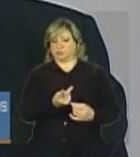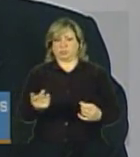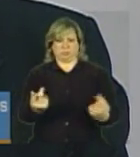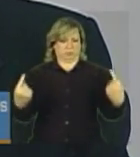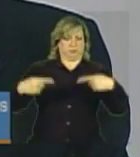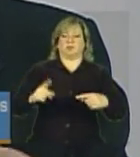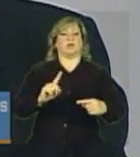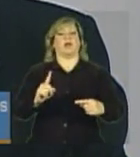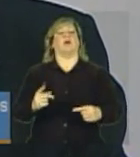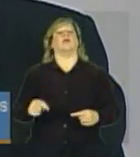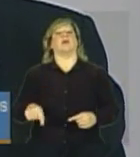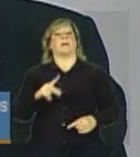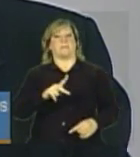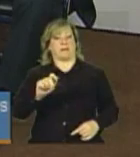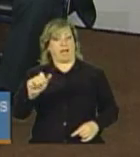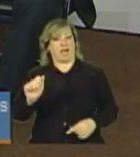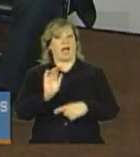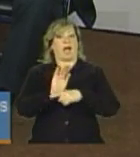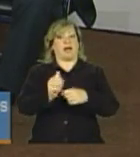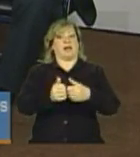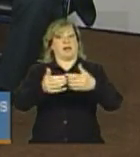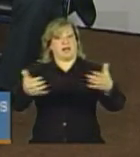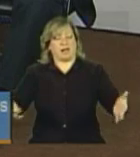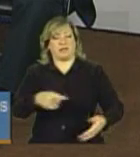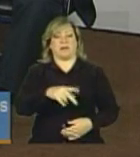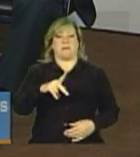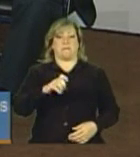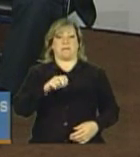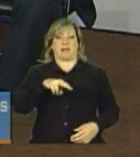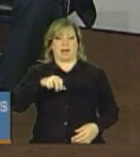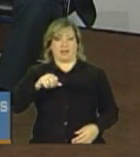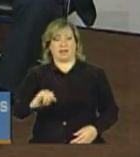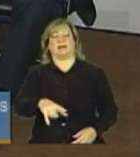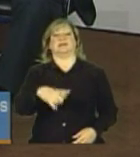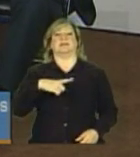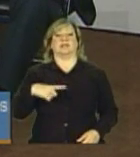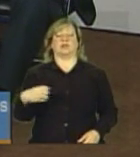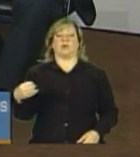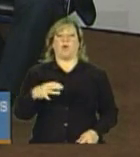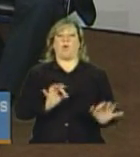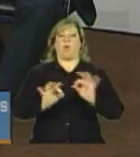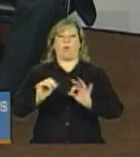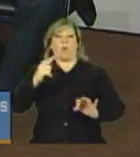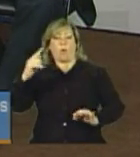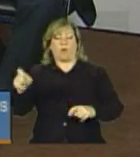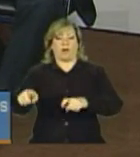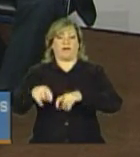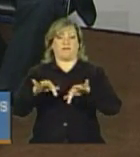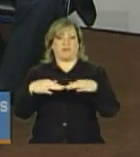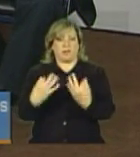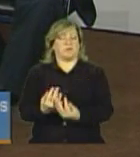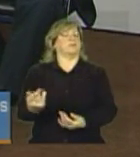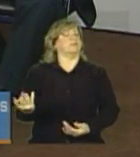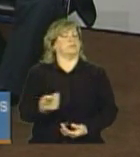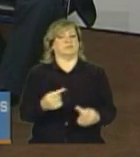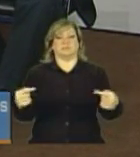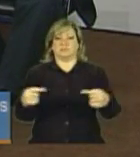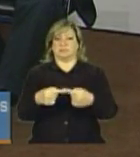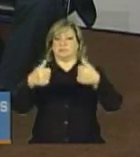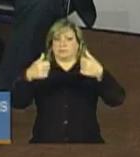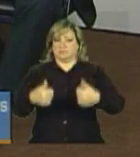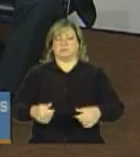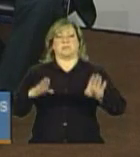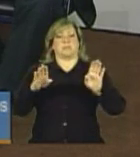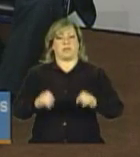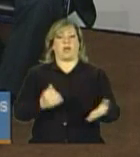contrário. O PA abre caminhos, o PNAE exige uma outra organização da base da agricultura familiar, portanto, são